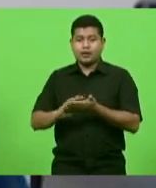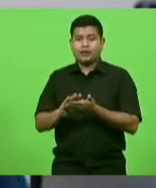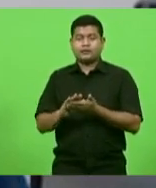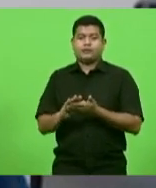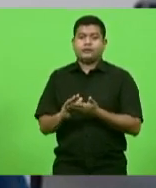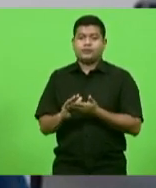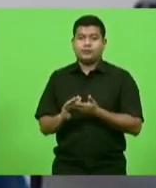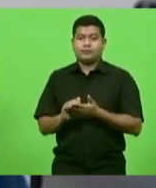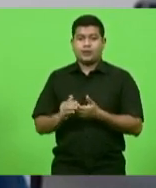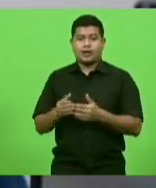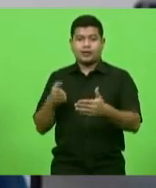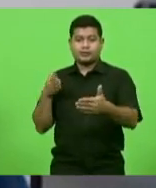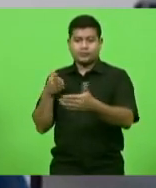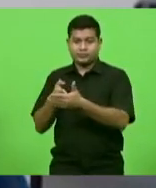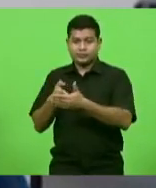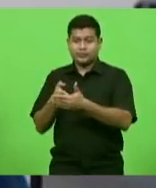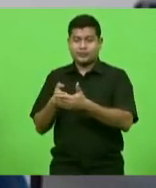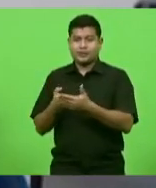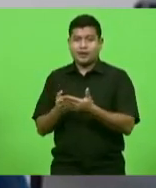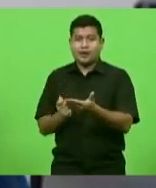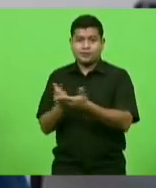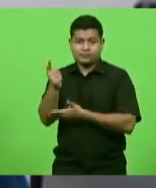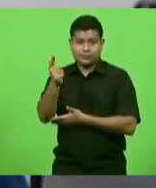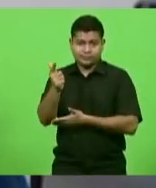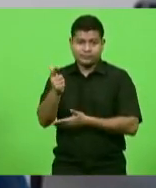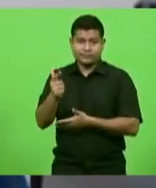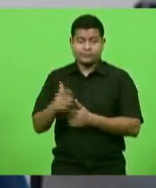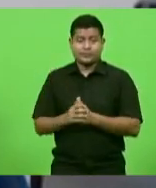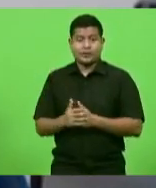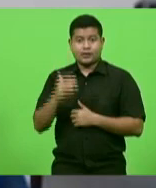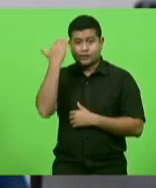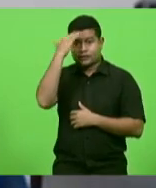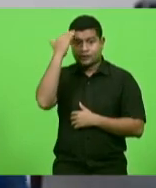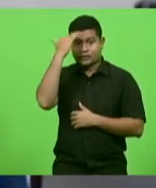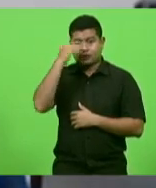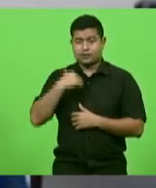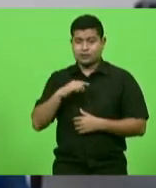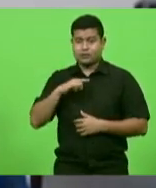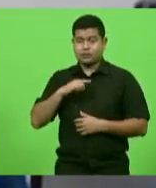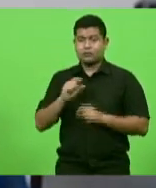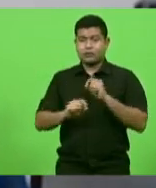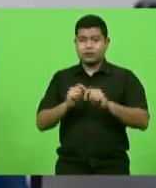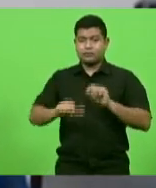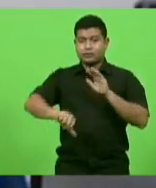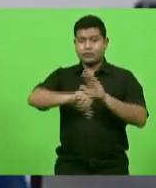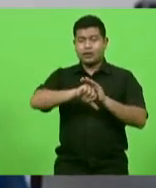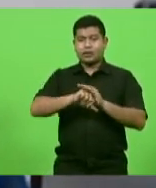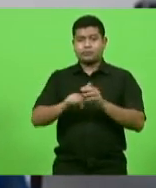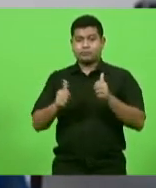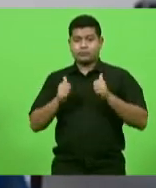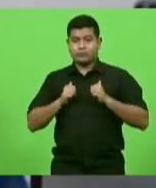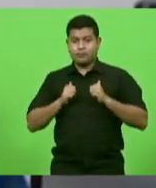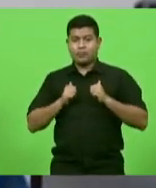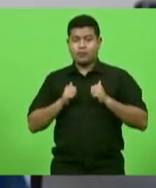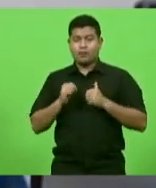riso se vou virar essa hipótese está ciente de um crime omissivo impróprio também chamado e comissivo